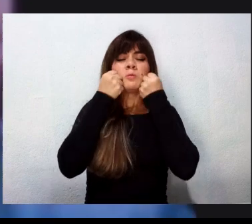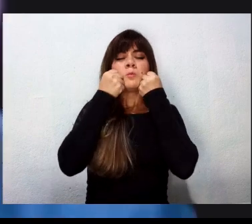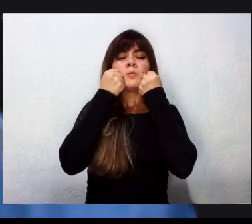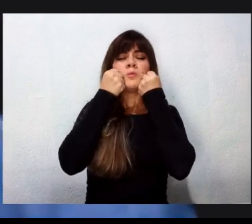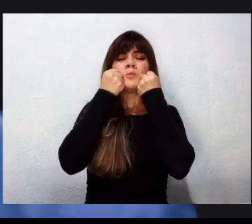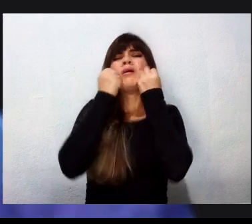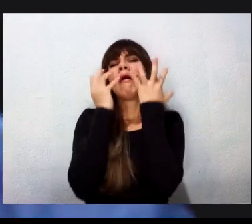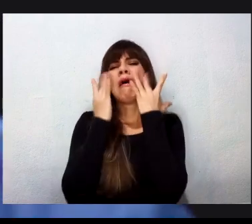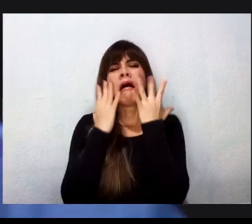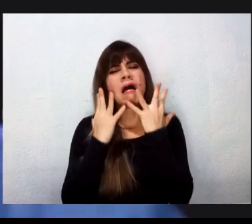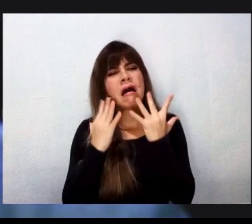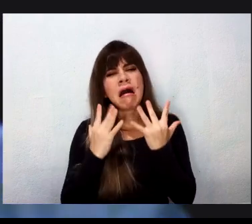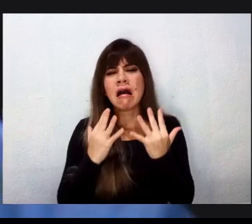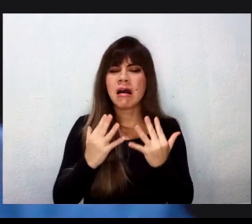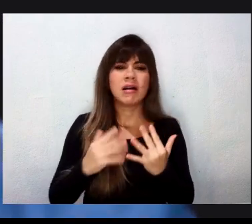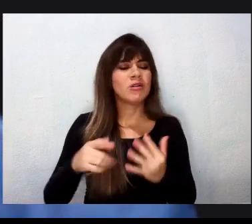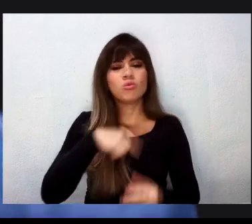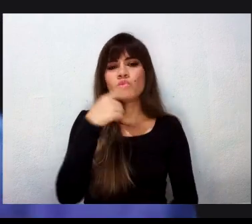Mas eu não consegui.